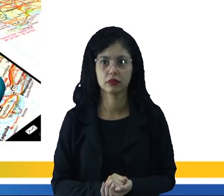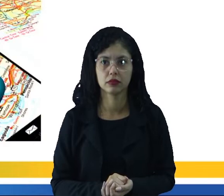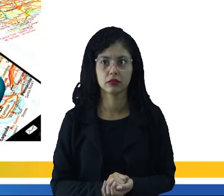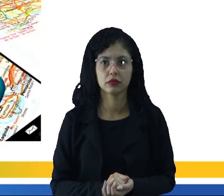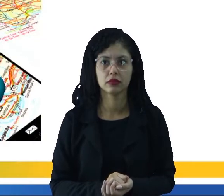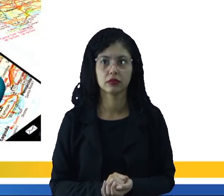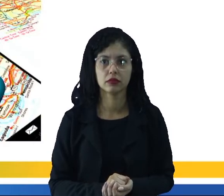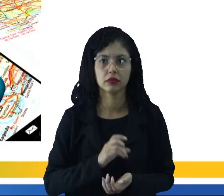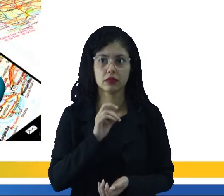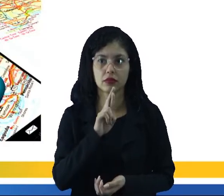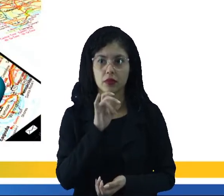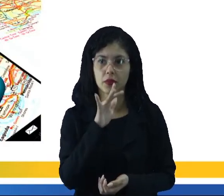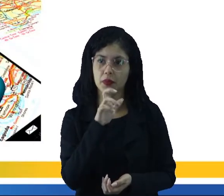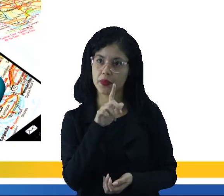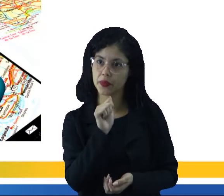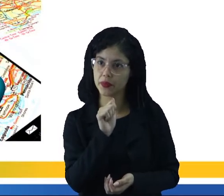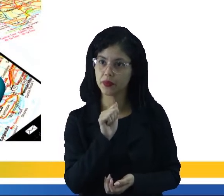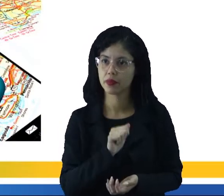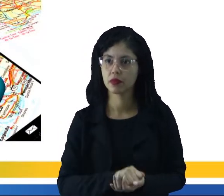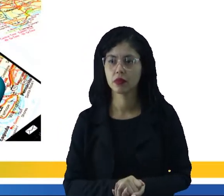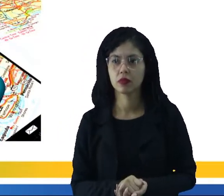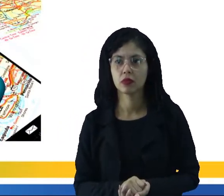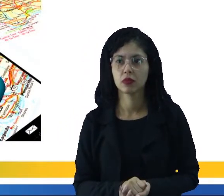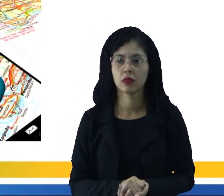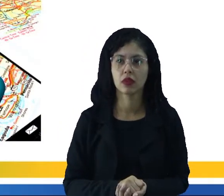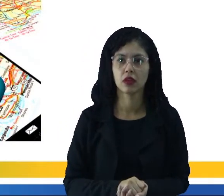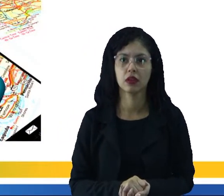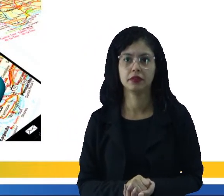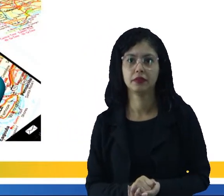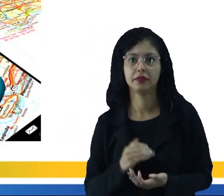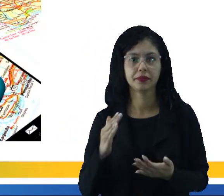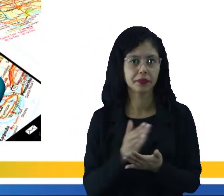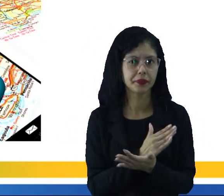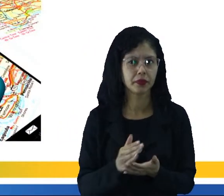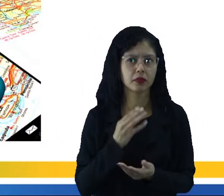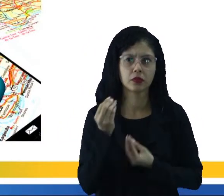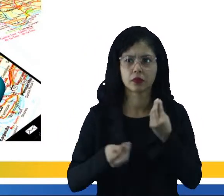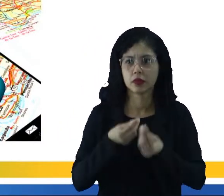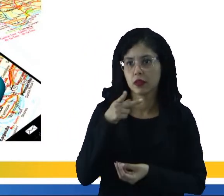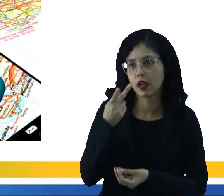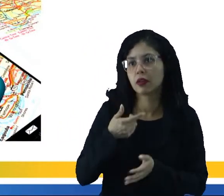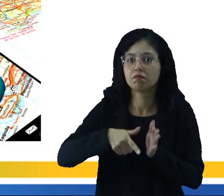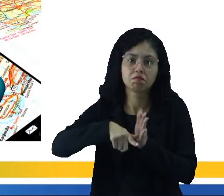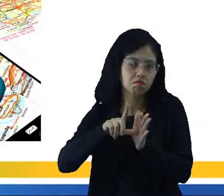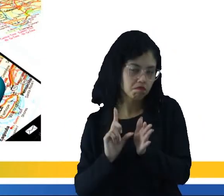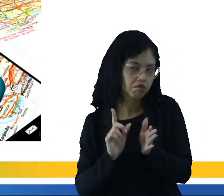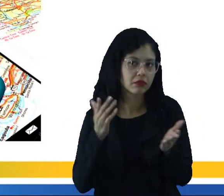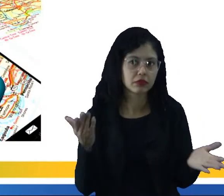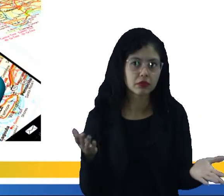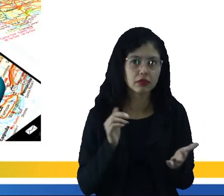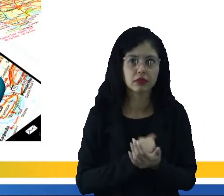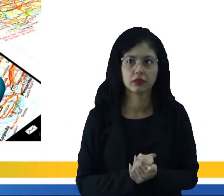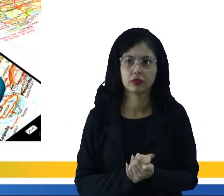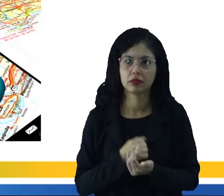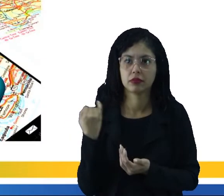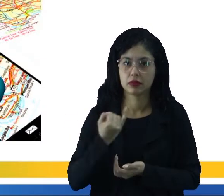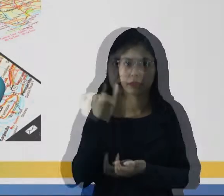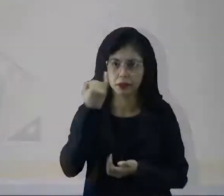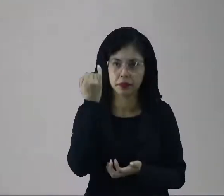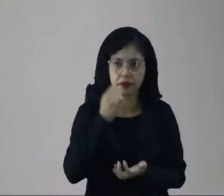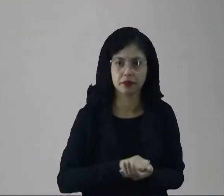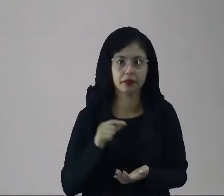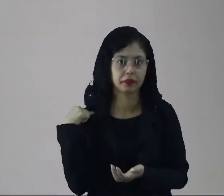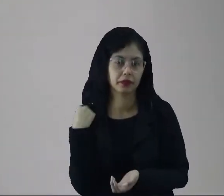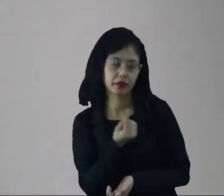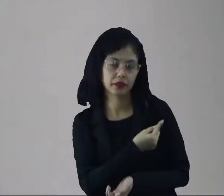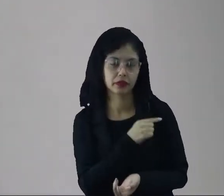sobre orientação. Orientação é algo, como foi dito anteriormente, algo muito importante